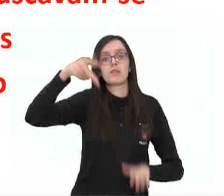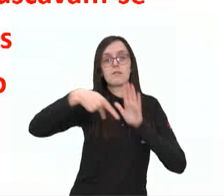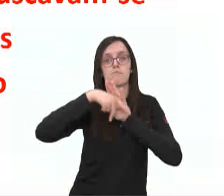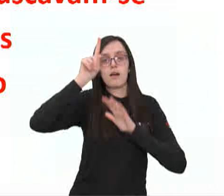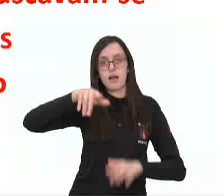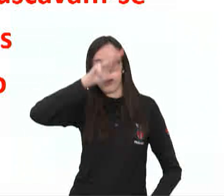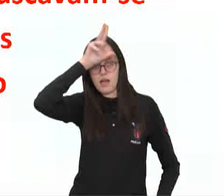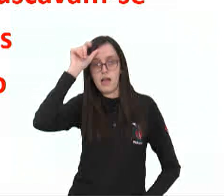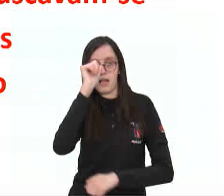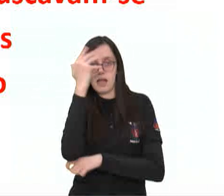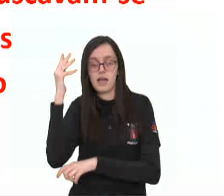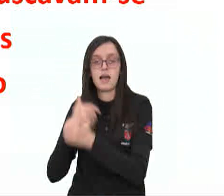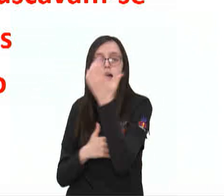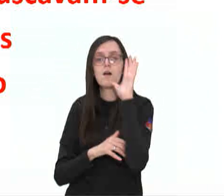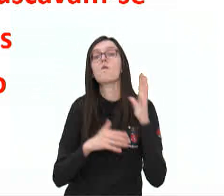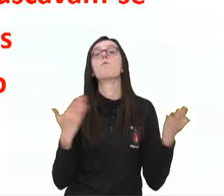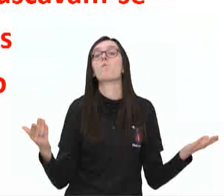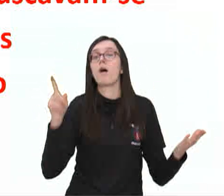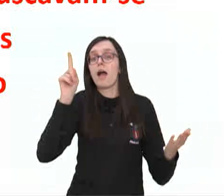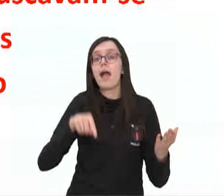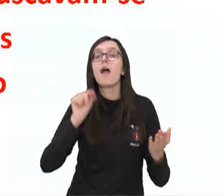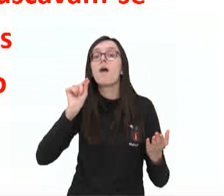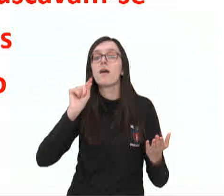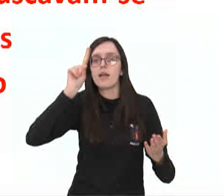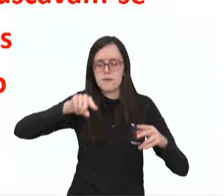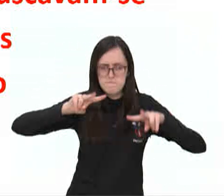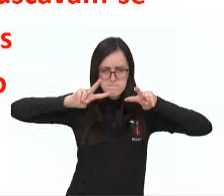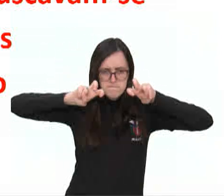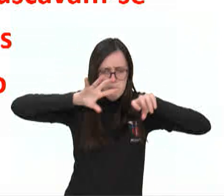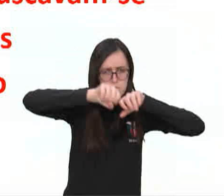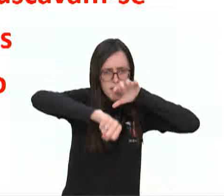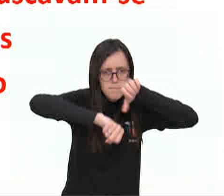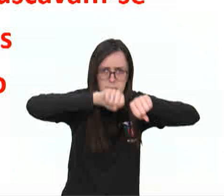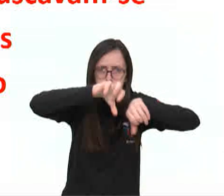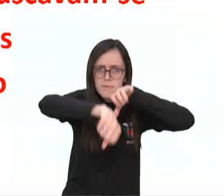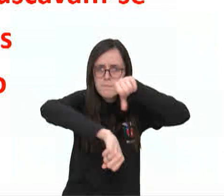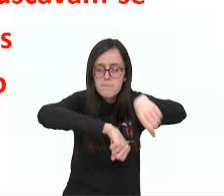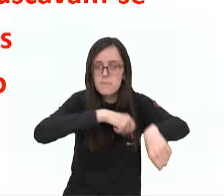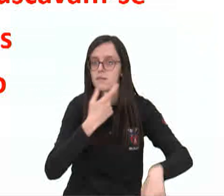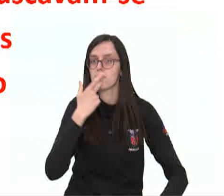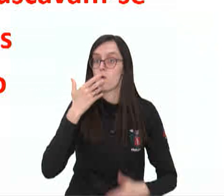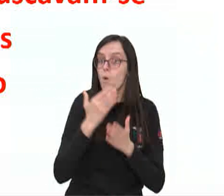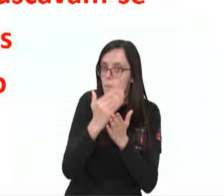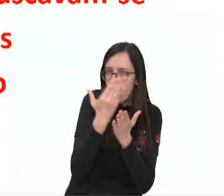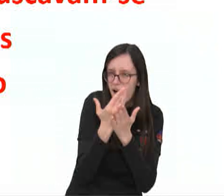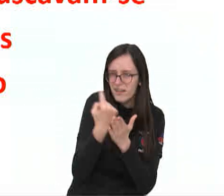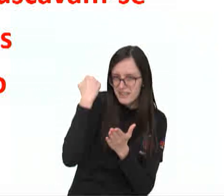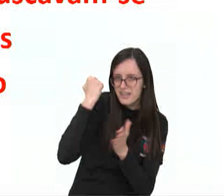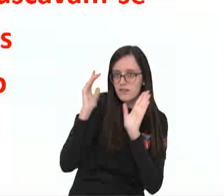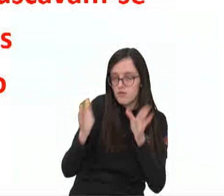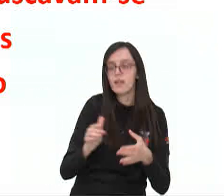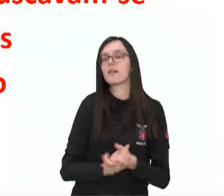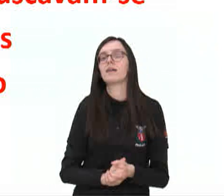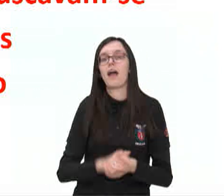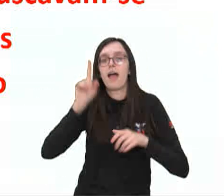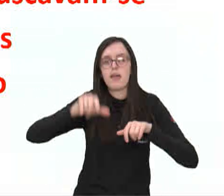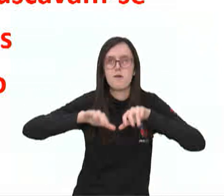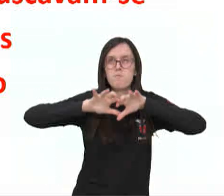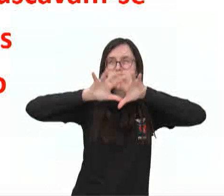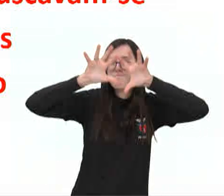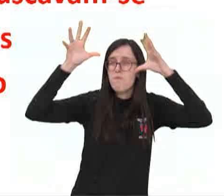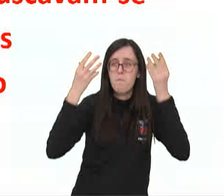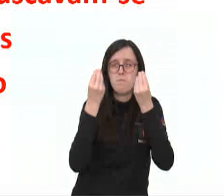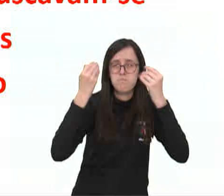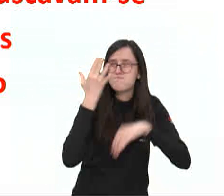amazônica, esteve associada a atividades extrativistas, falamos no começo da aula, na densa floresta